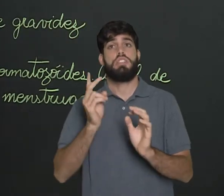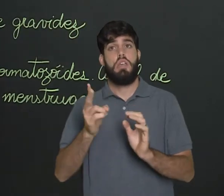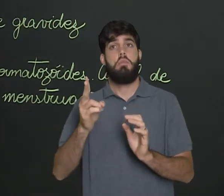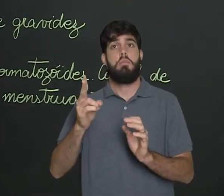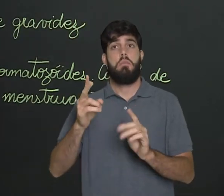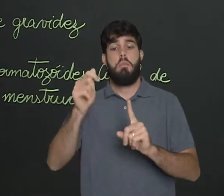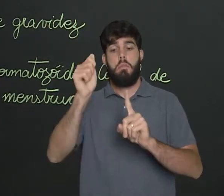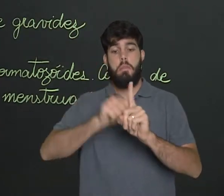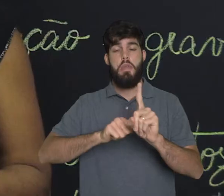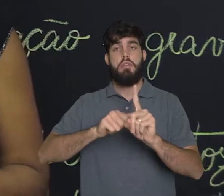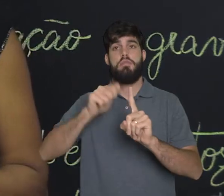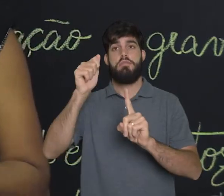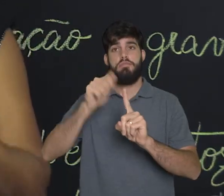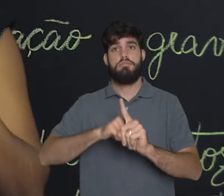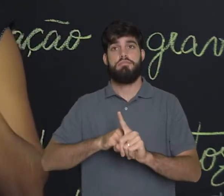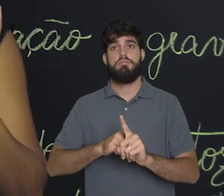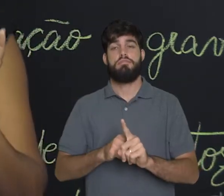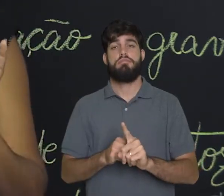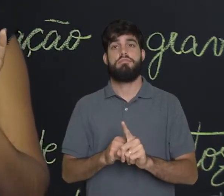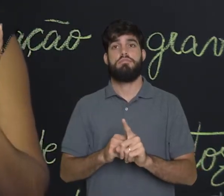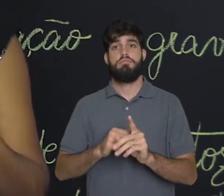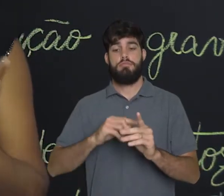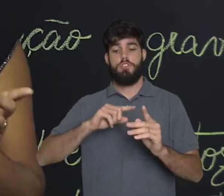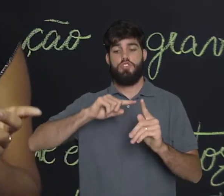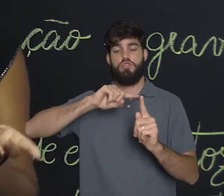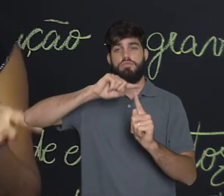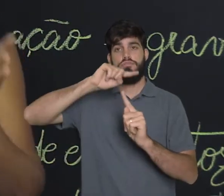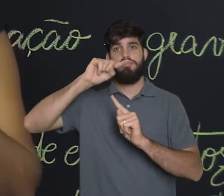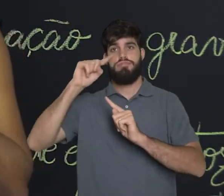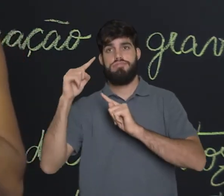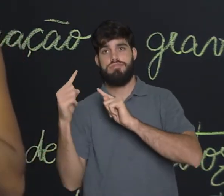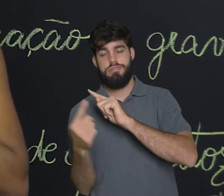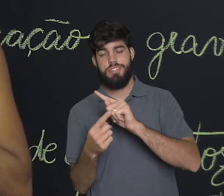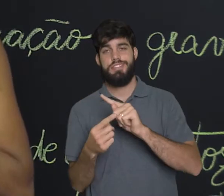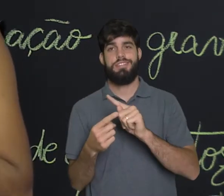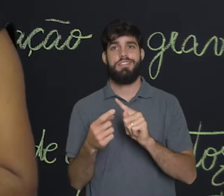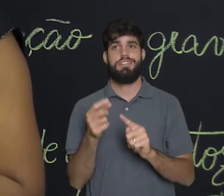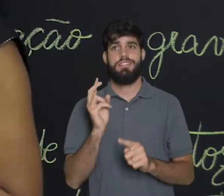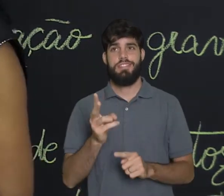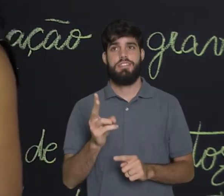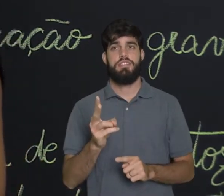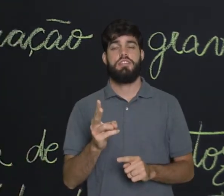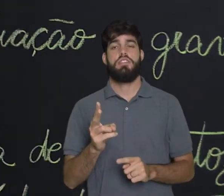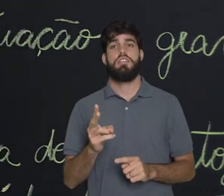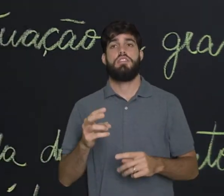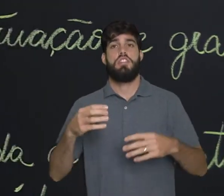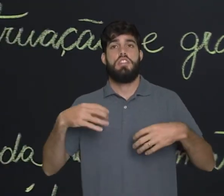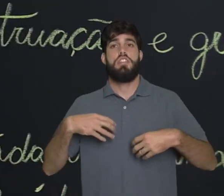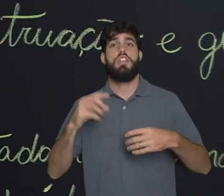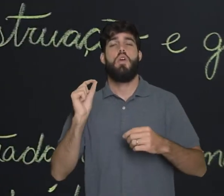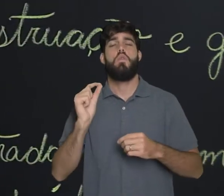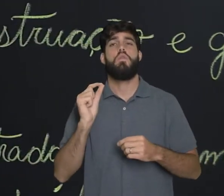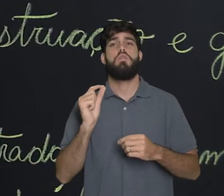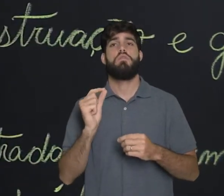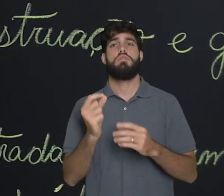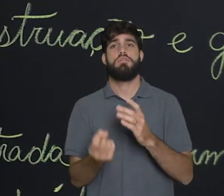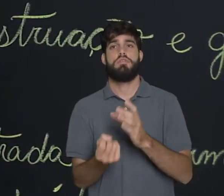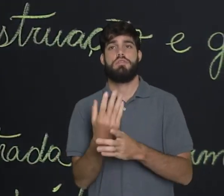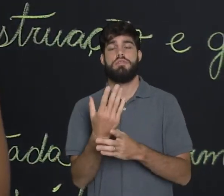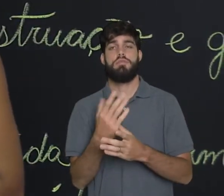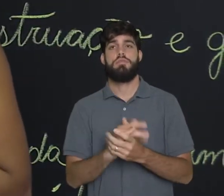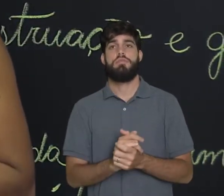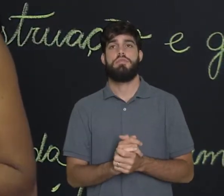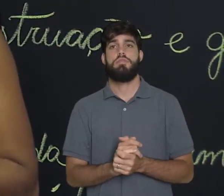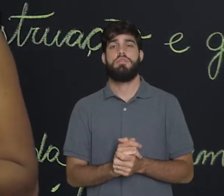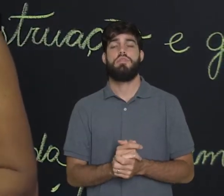uma produção mensal. Há um chamado ciclo ovariano, onde no interior desses